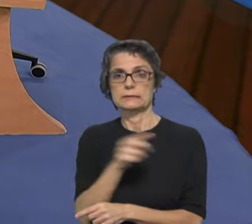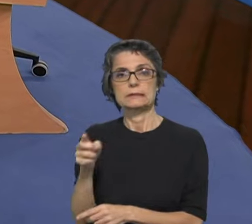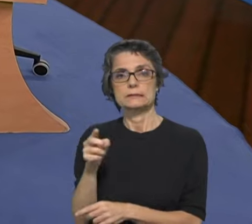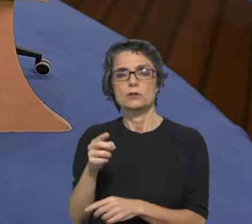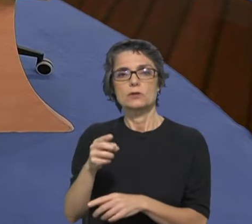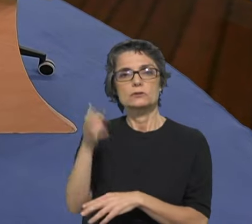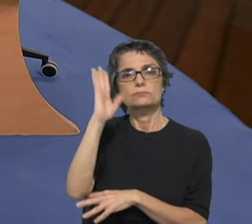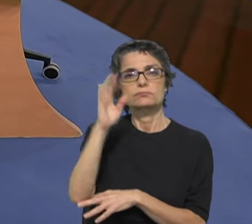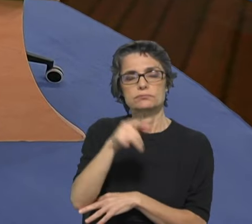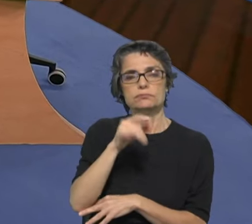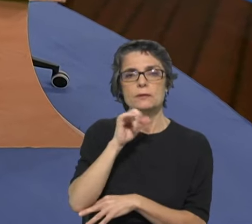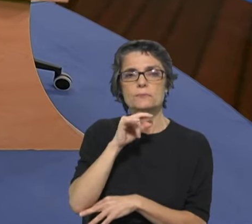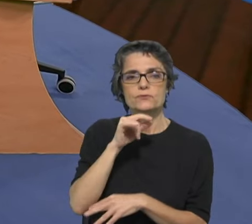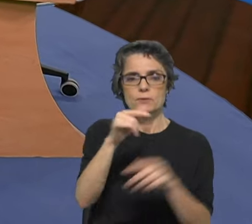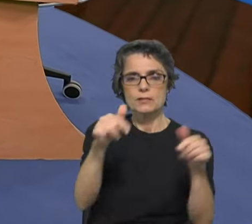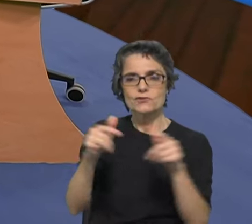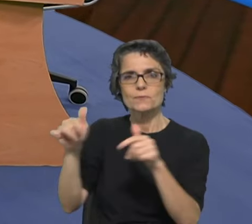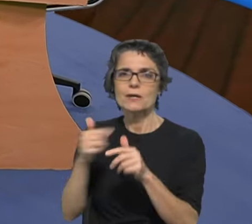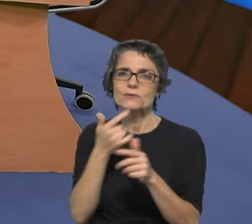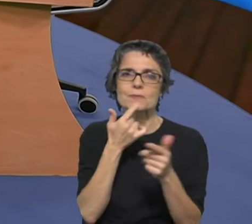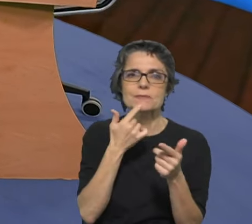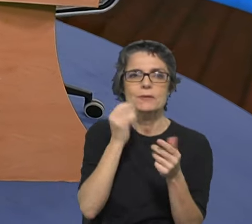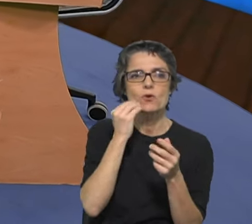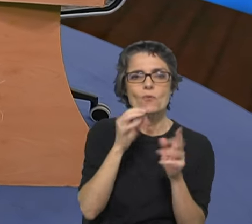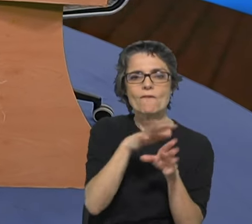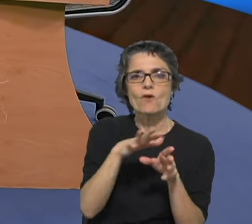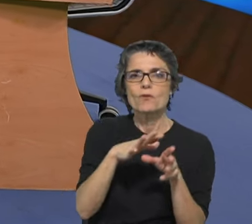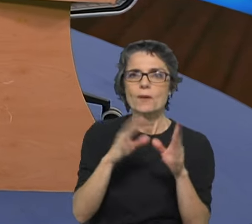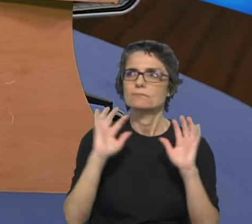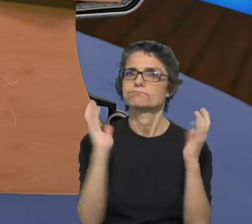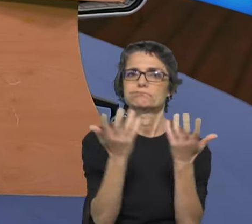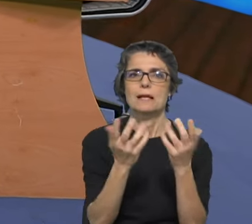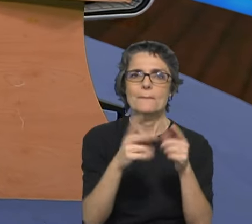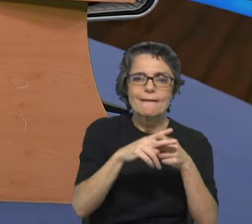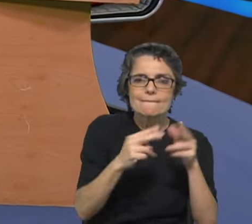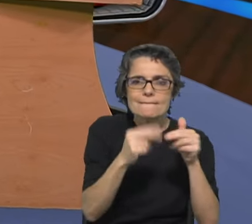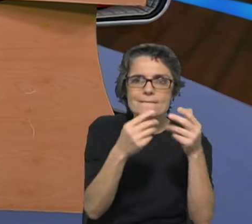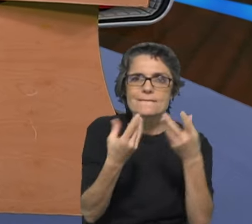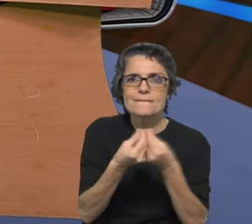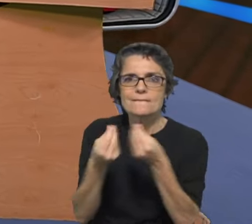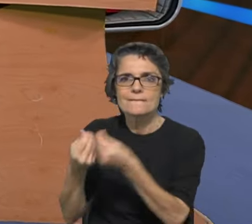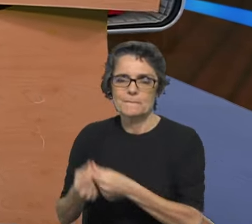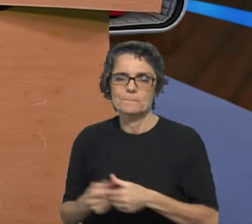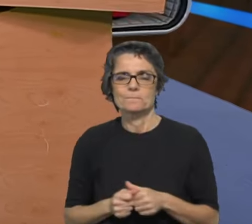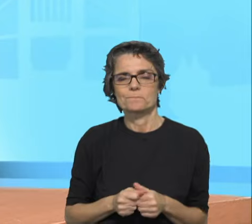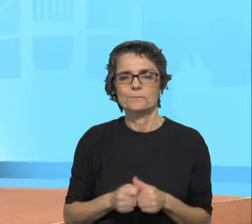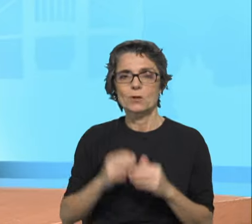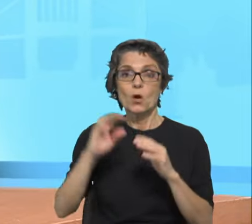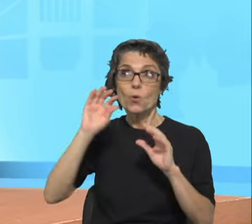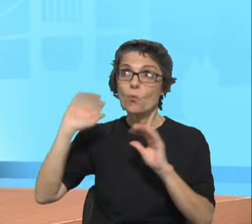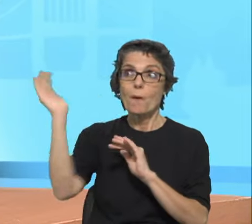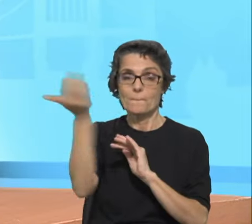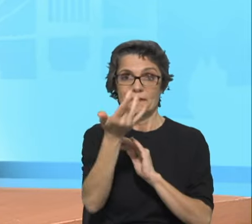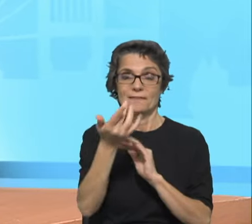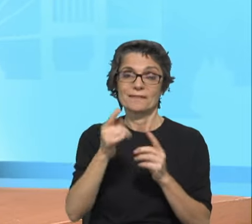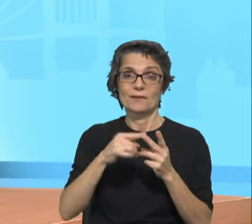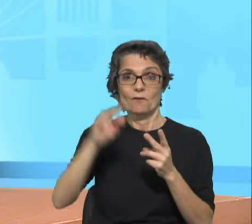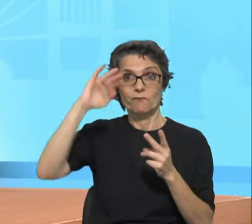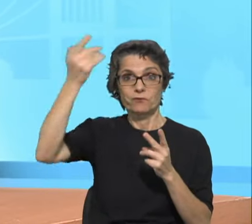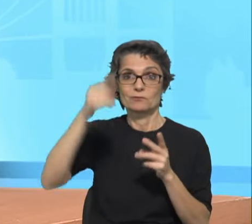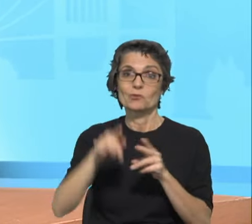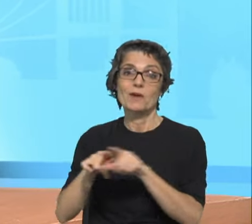que o Papa identifica nessa carta. Estaleiros que são o ambiente, o futuro e a fraternidade. A que nós acrescentámos uns verbos que também